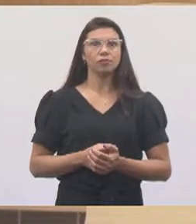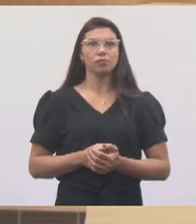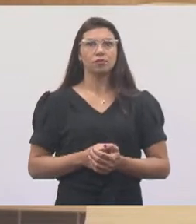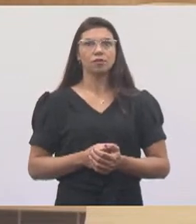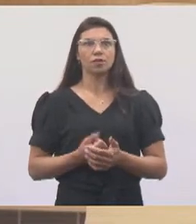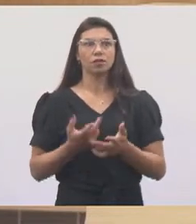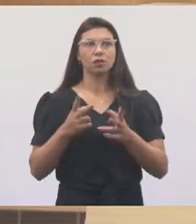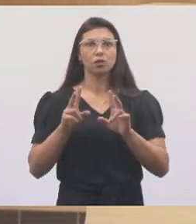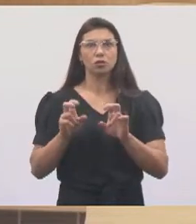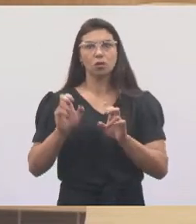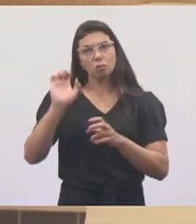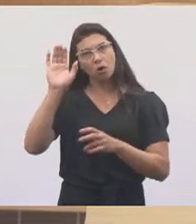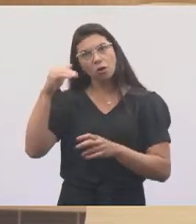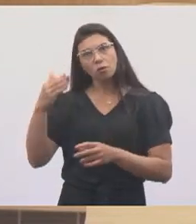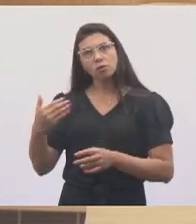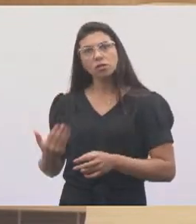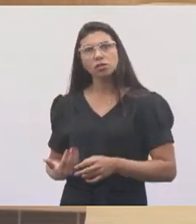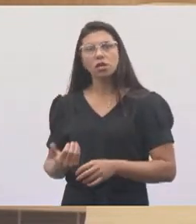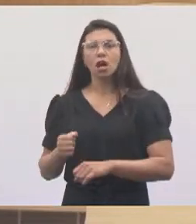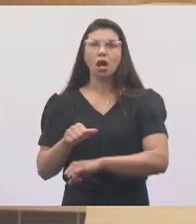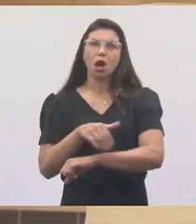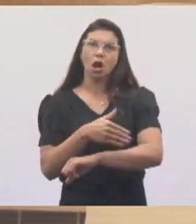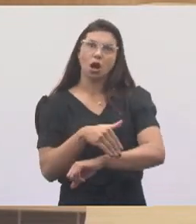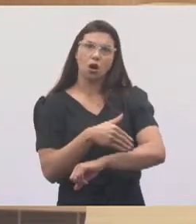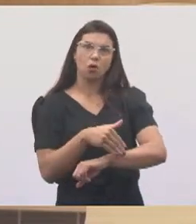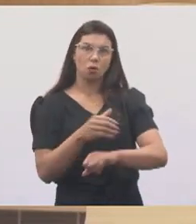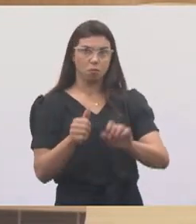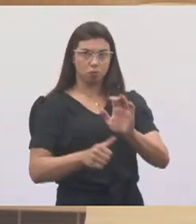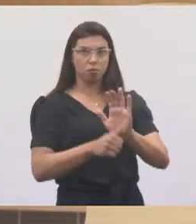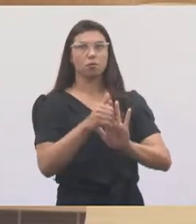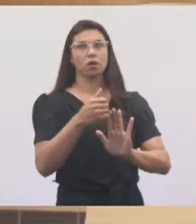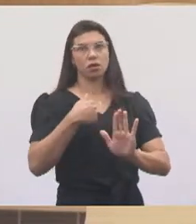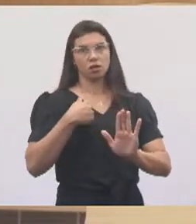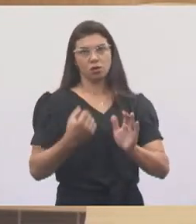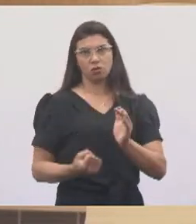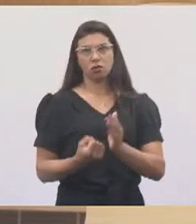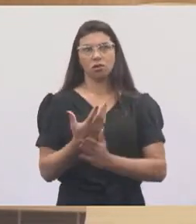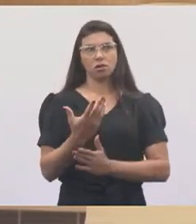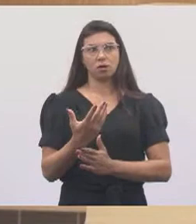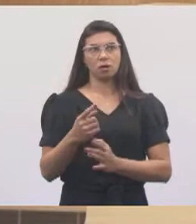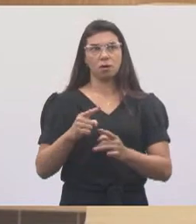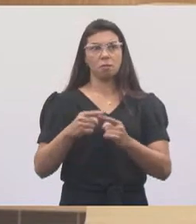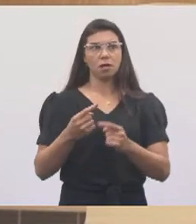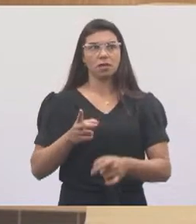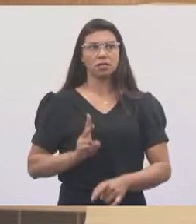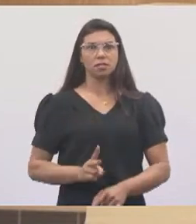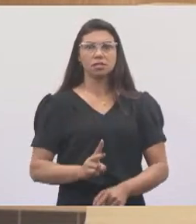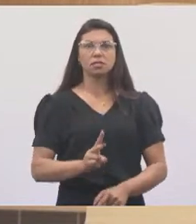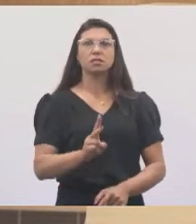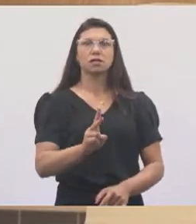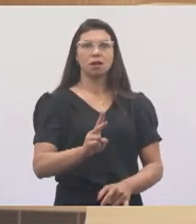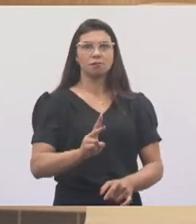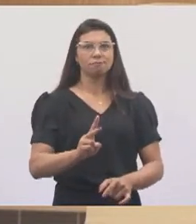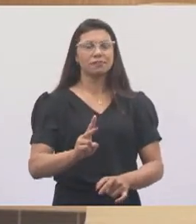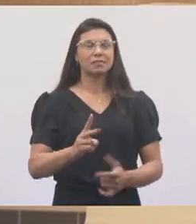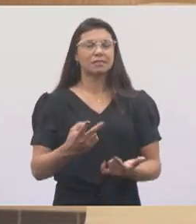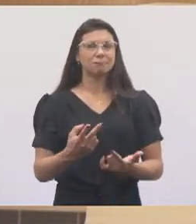para uma homenagem ao nome de rua, primeira vez que eu faço, tá? Eu sempre fui muito resistente a